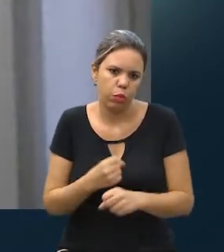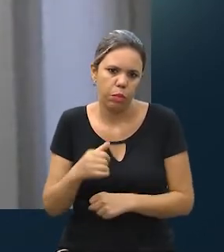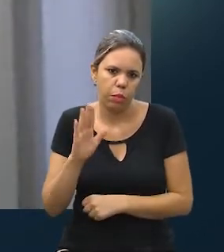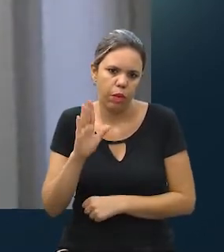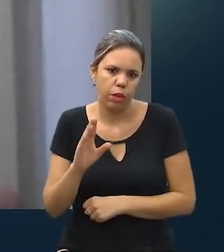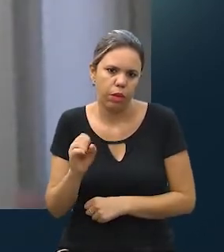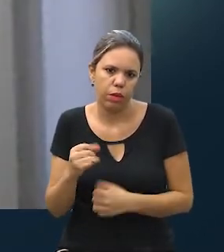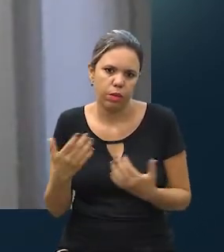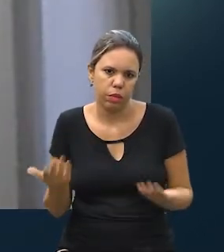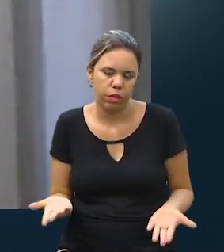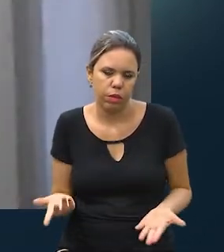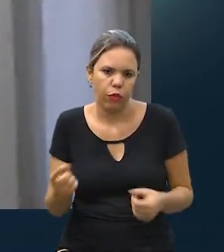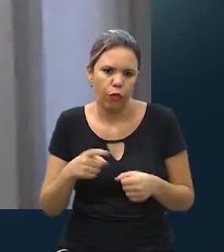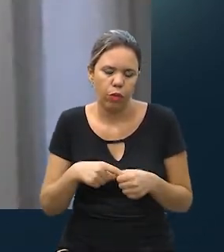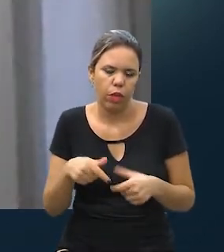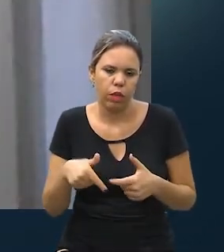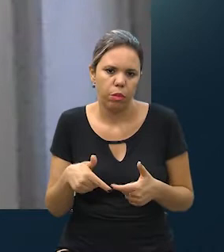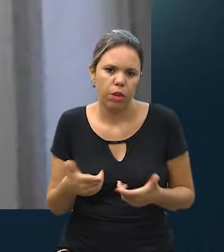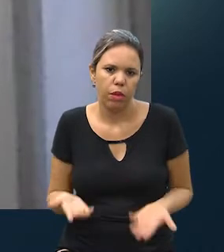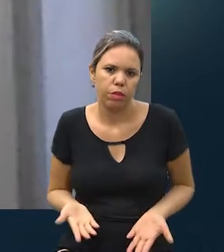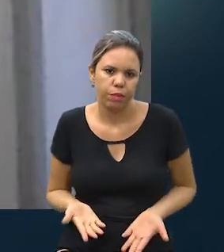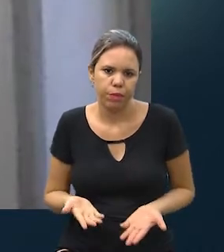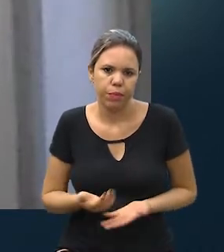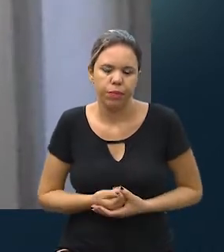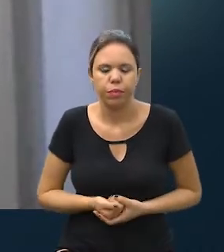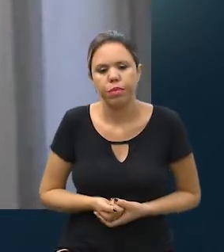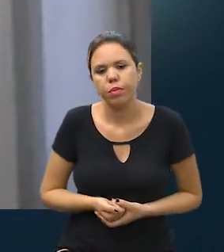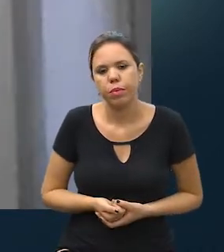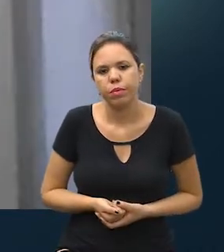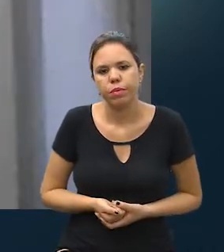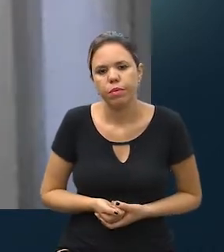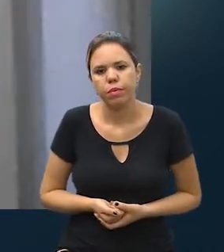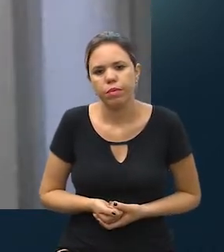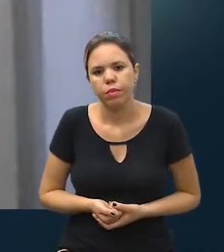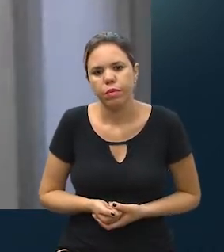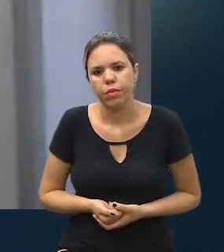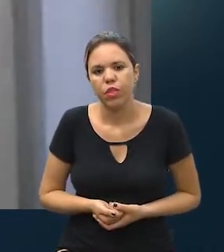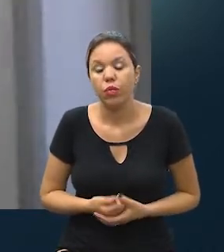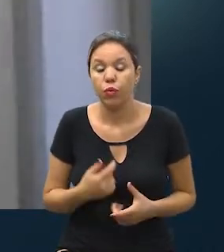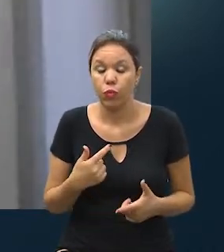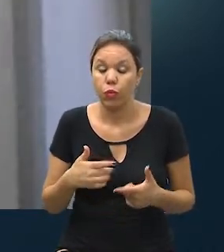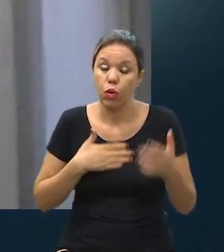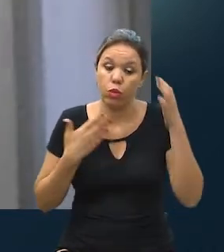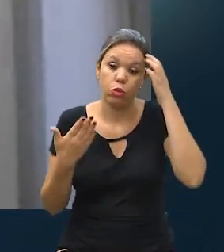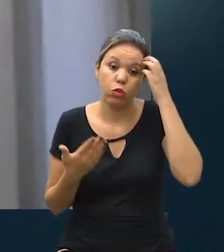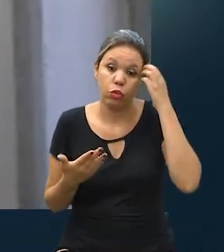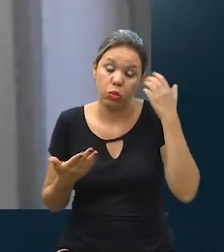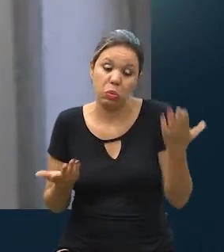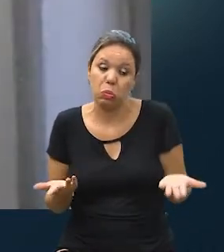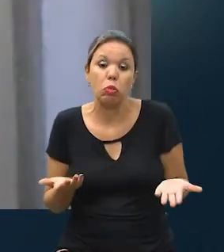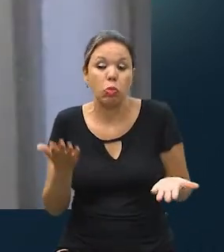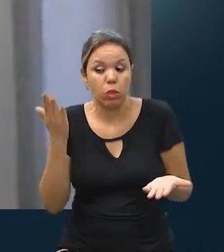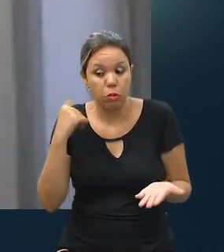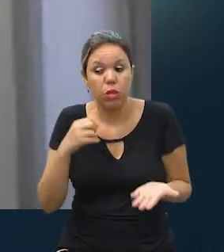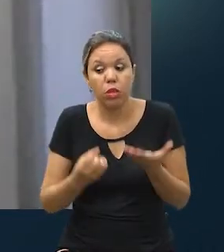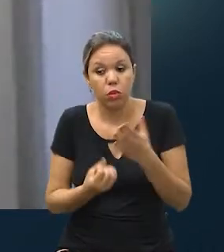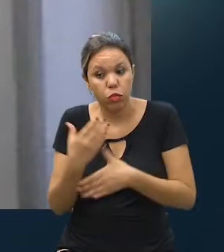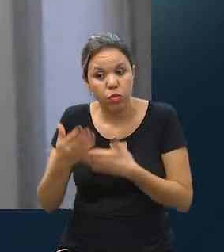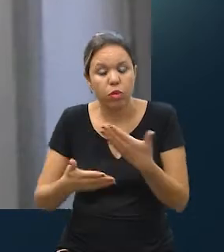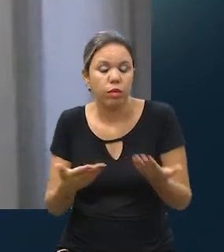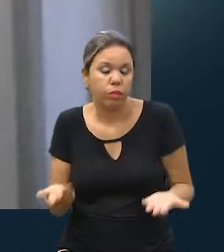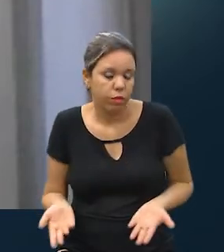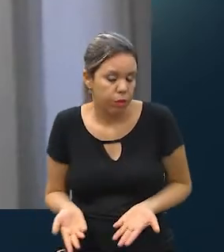mais, até se fosse o caso, para me recolocar. Então, foi um baque, mas não foi uma surpresa,